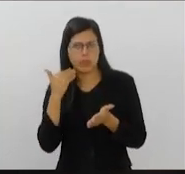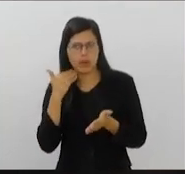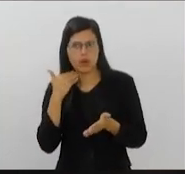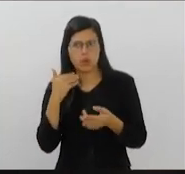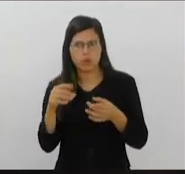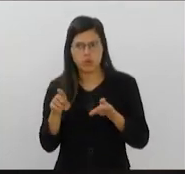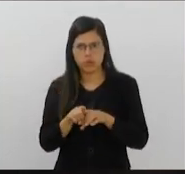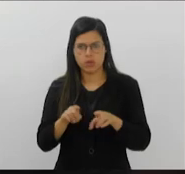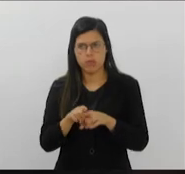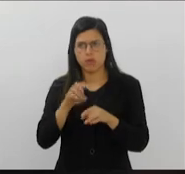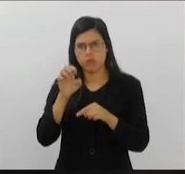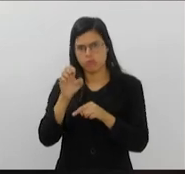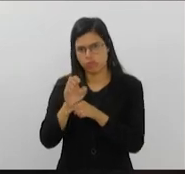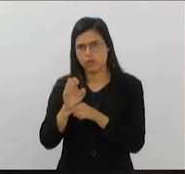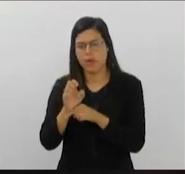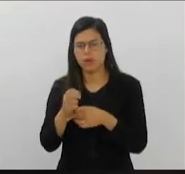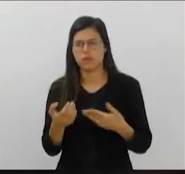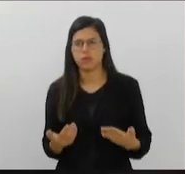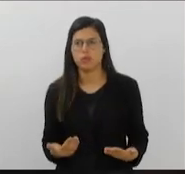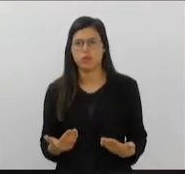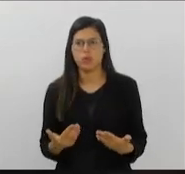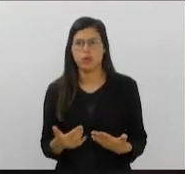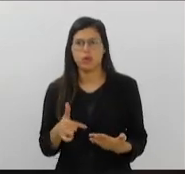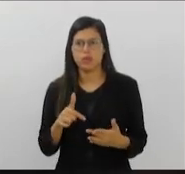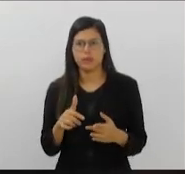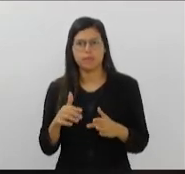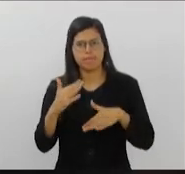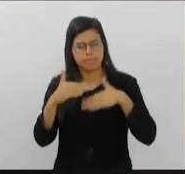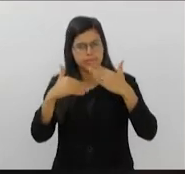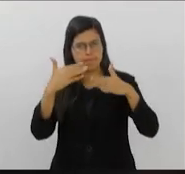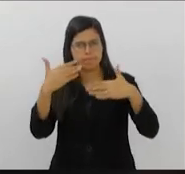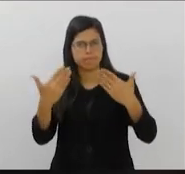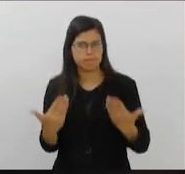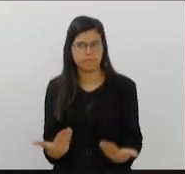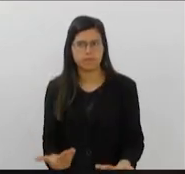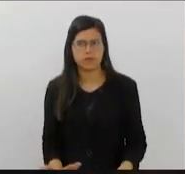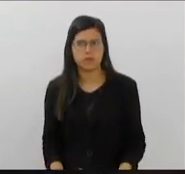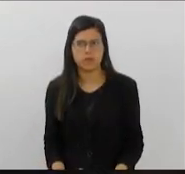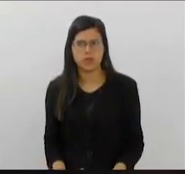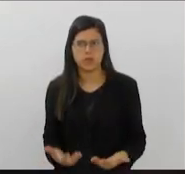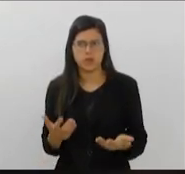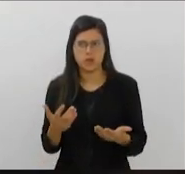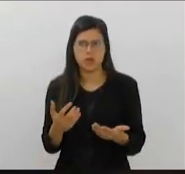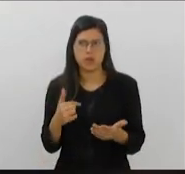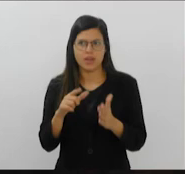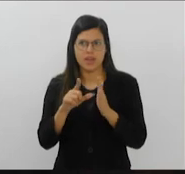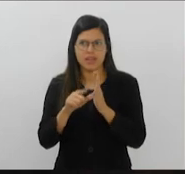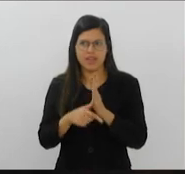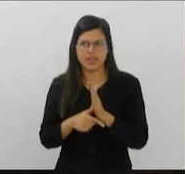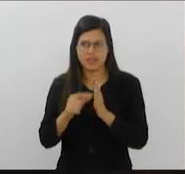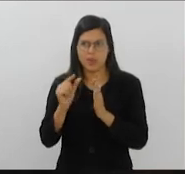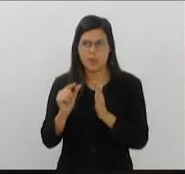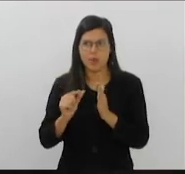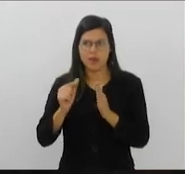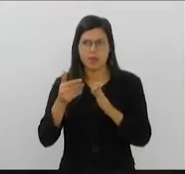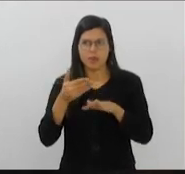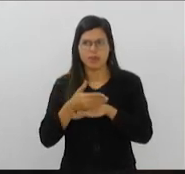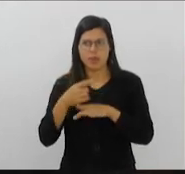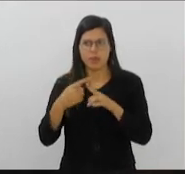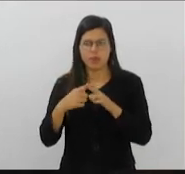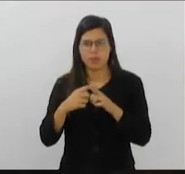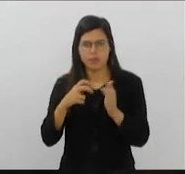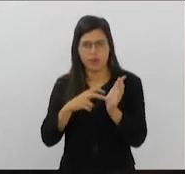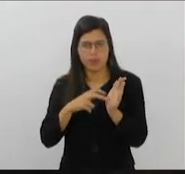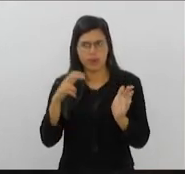dos recursos do Estado. Então, a agenda da restauração tem avançado. E eu me atrasei um pouco para chegar aqui, porque pela manhã a gente também